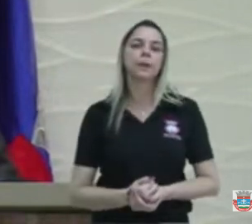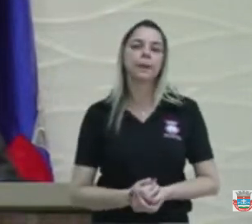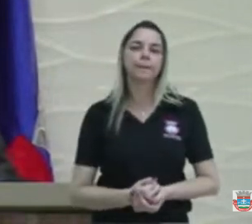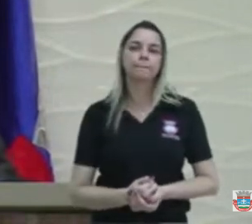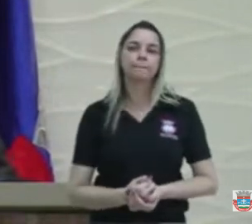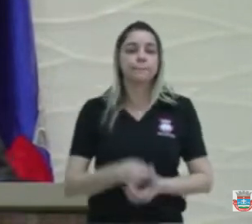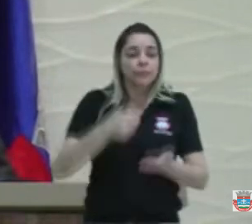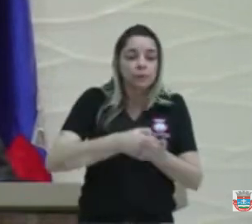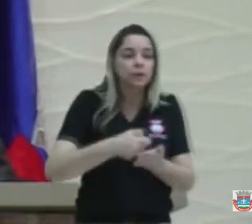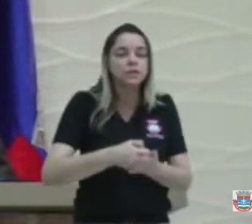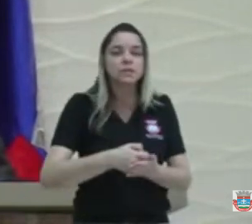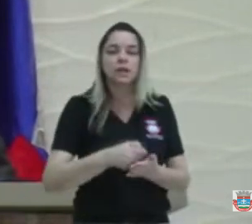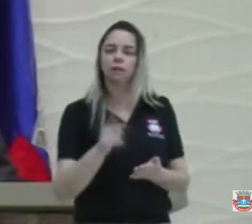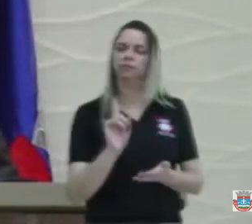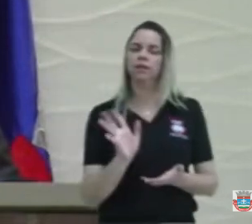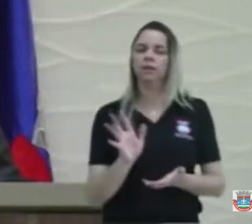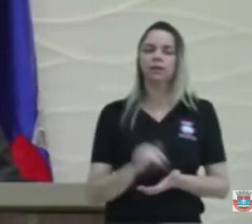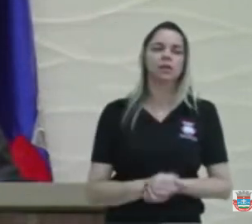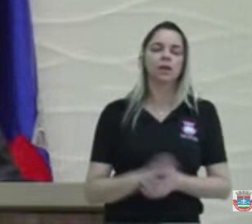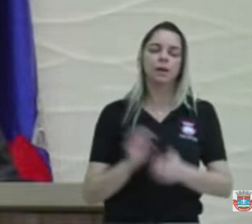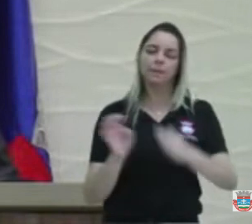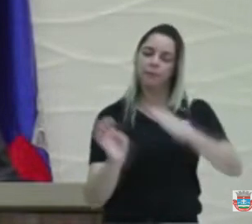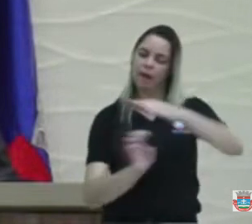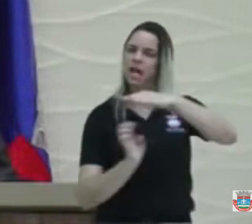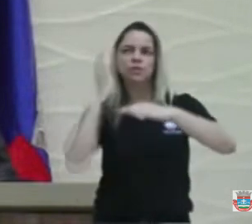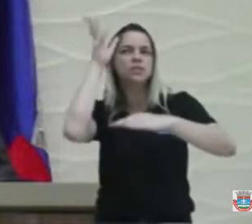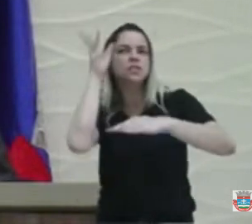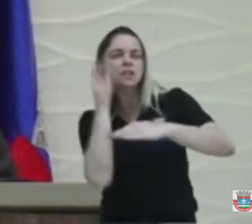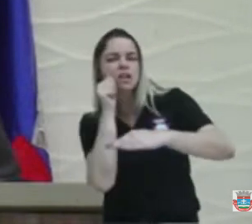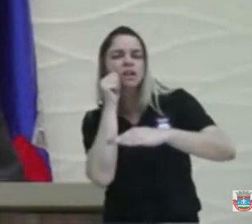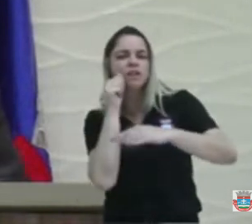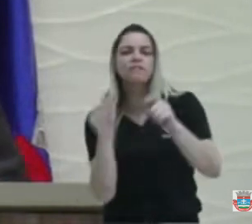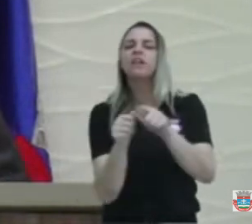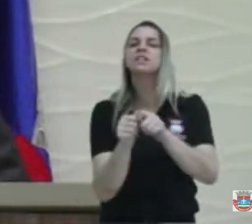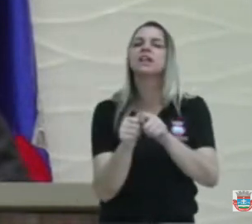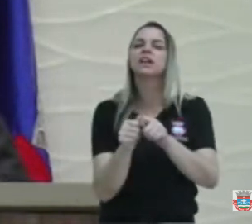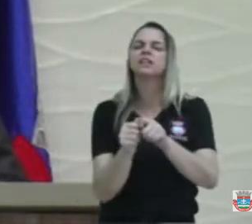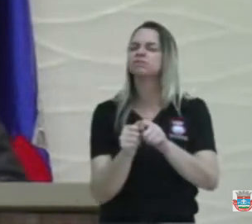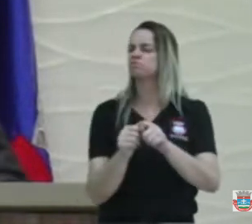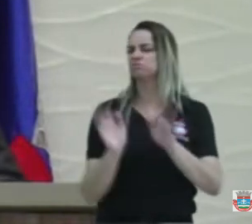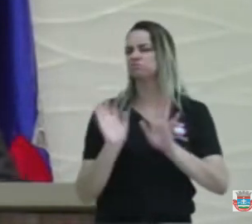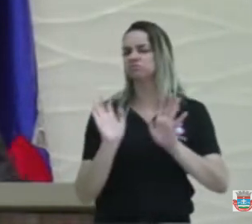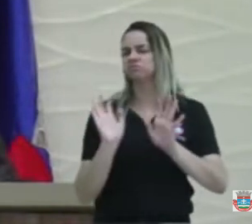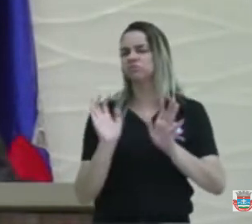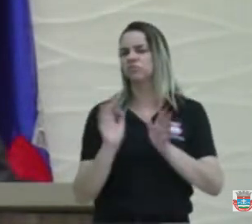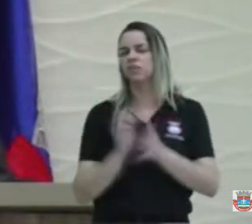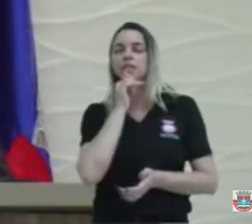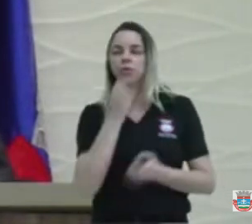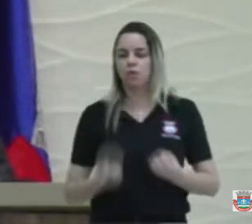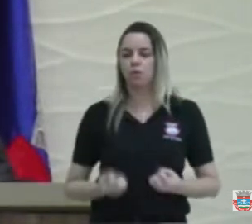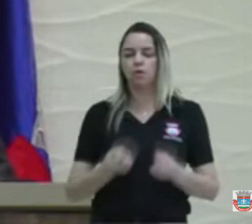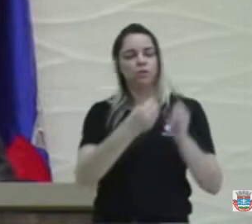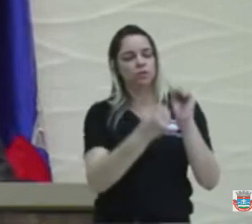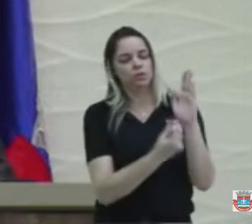ser obrigação do empresário Zé Almeida fazer isso não. A gente aprovou aqui um orçamento para 2023